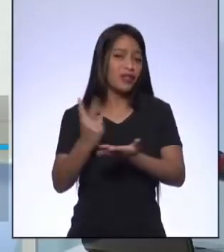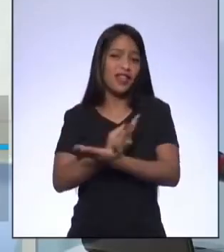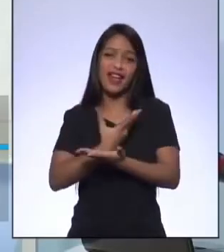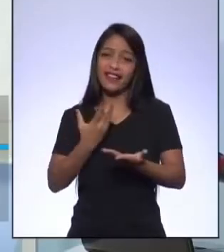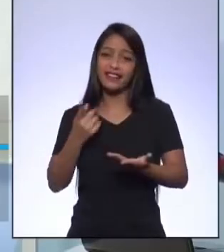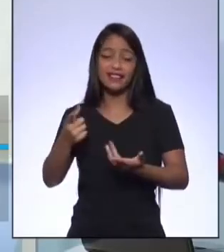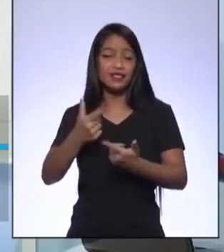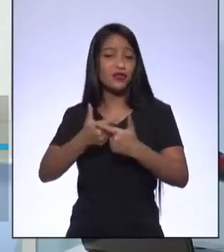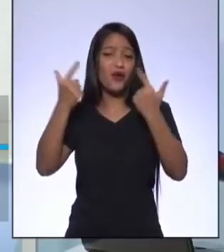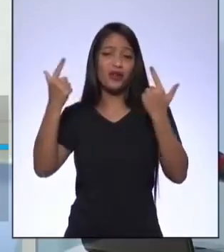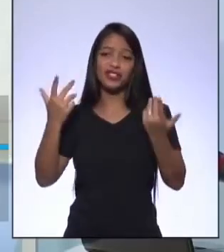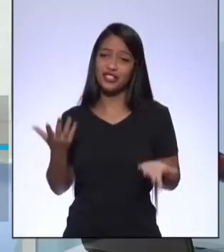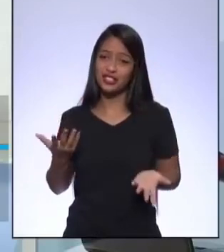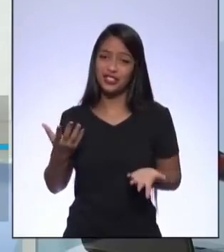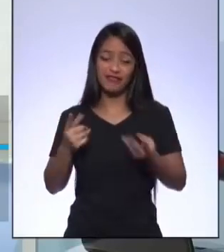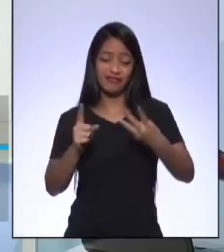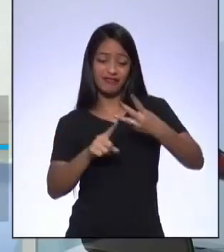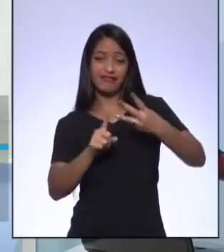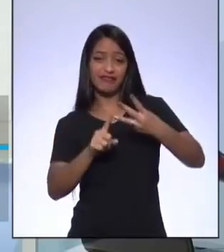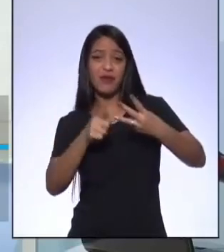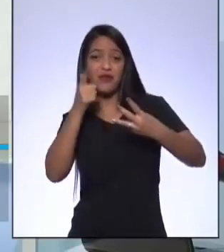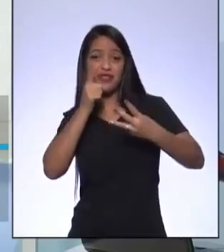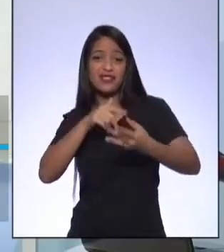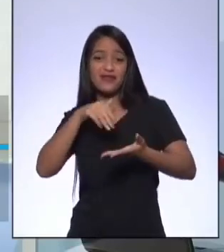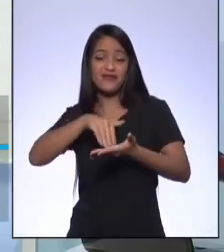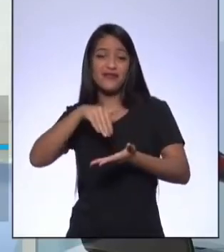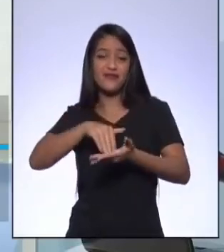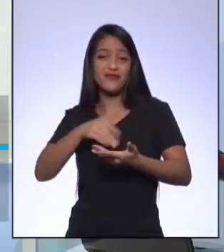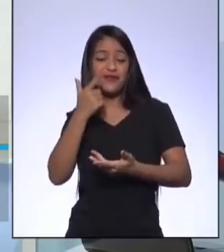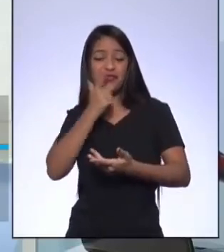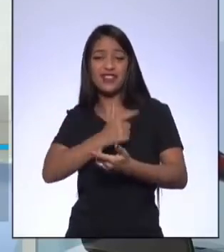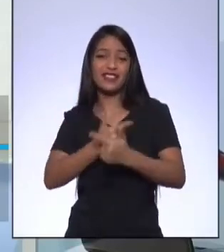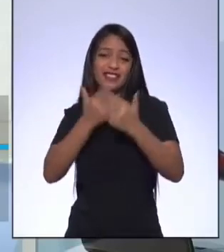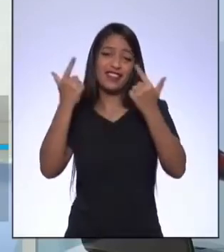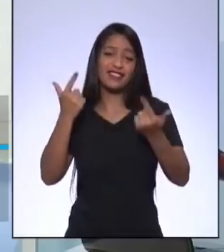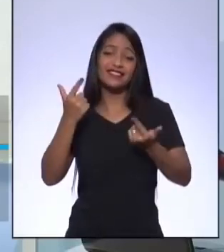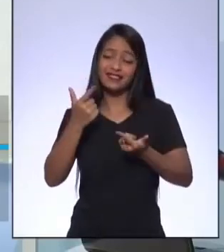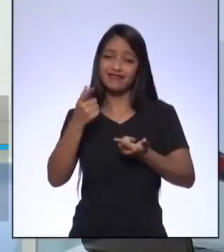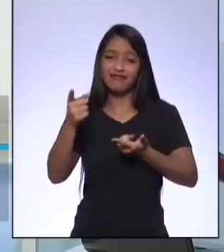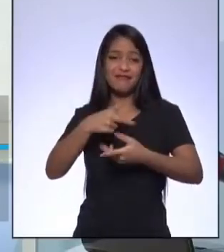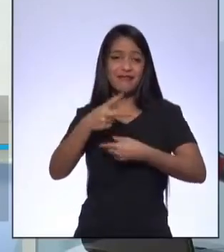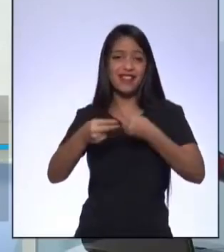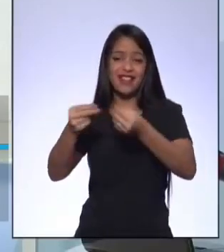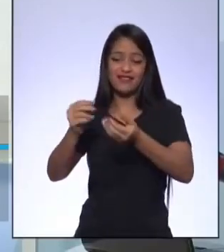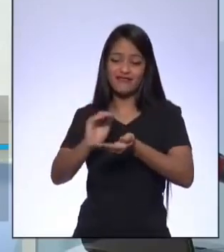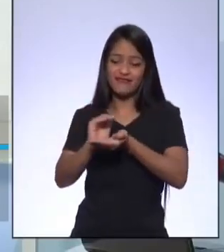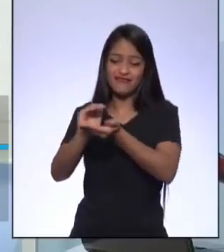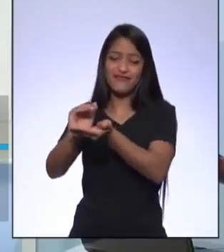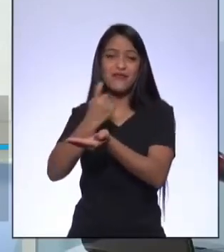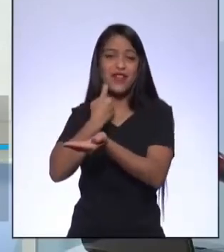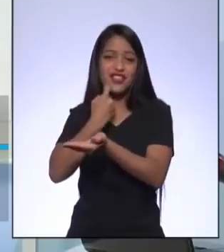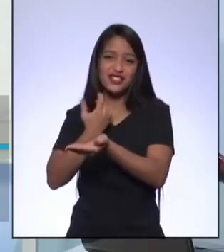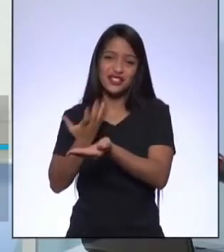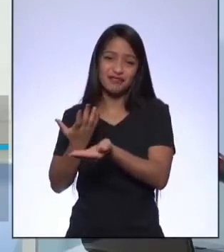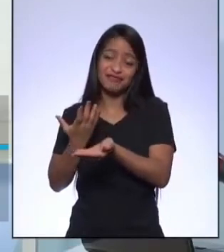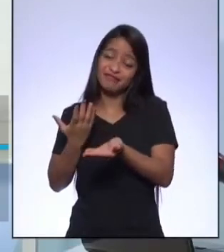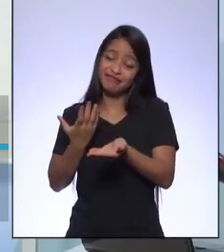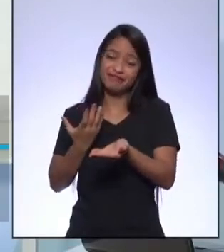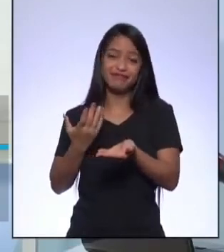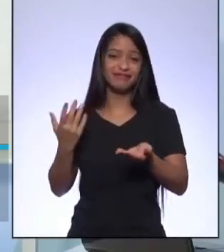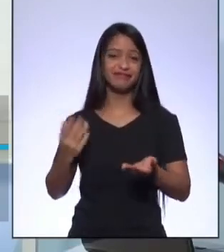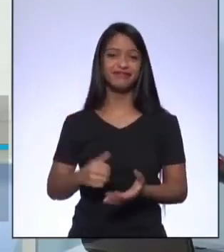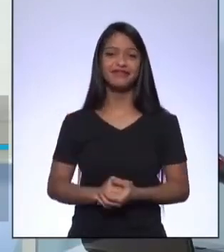era remota, era pequena. Ainda acertou um, né? Ainda ganhou a latinha lá de patê de atum. Foi ótimo. Eu sairia no lucro. Tudo